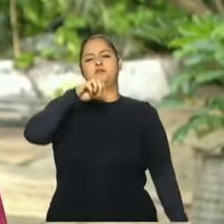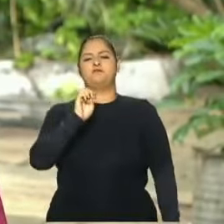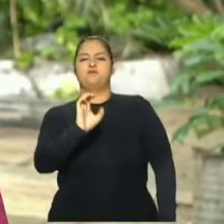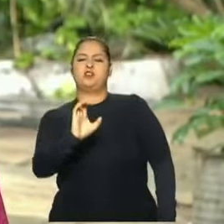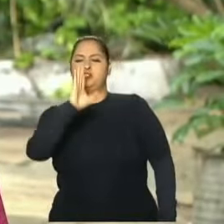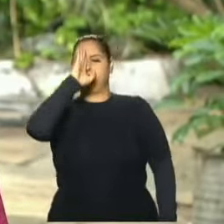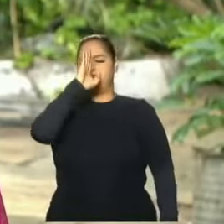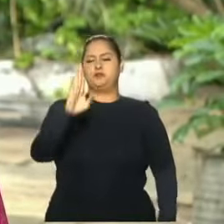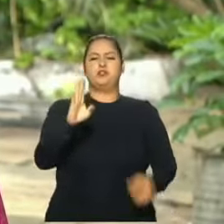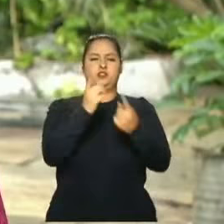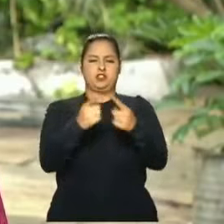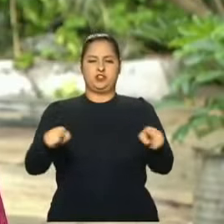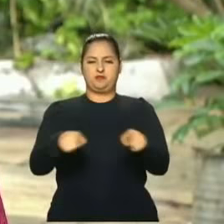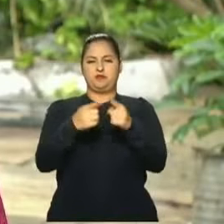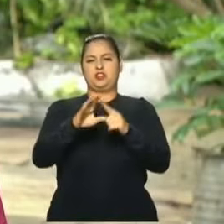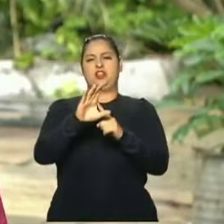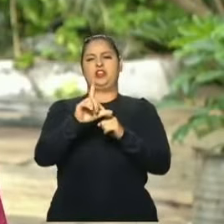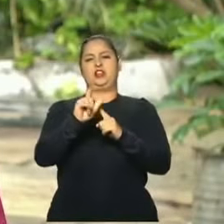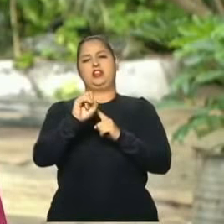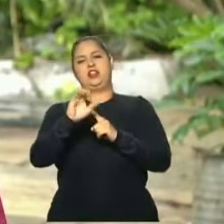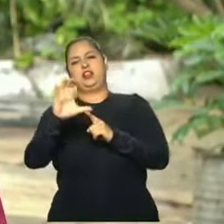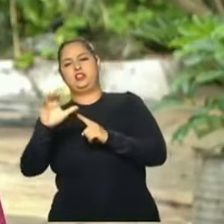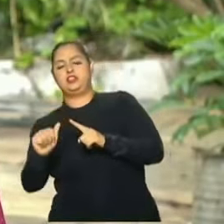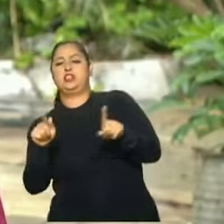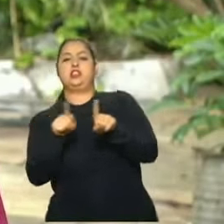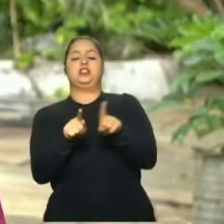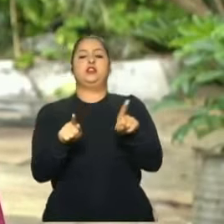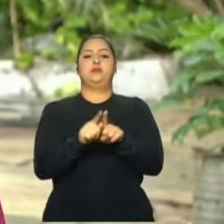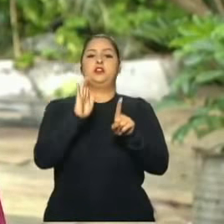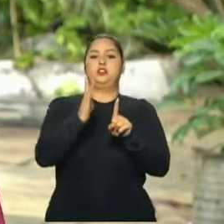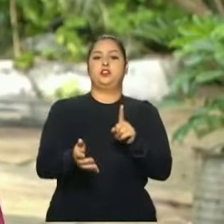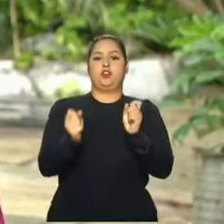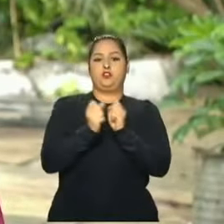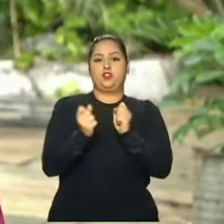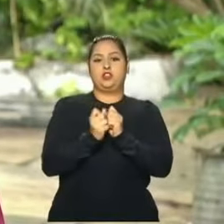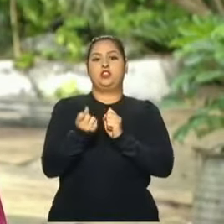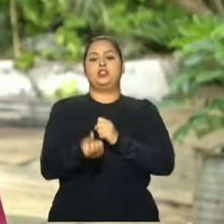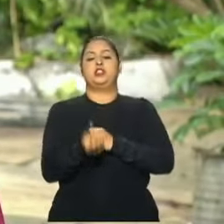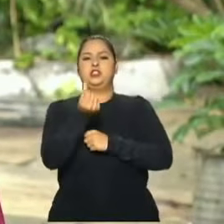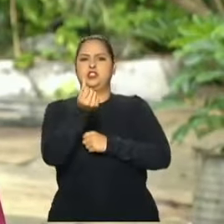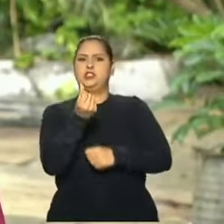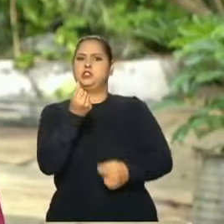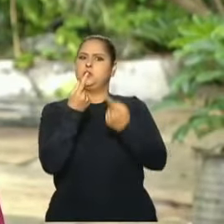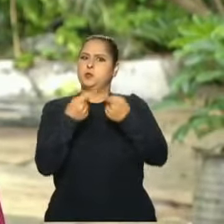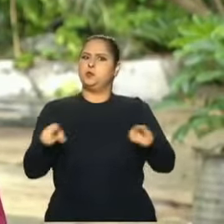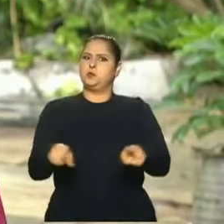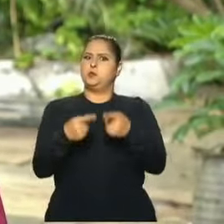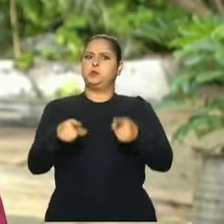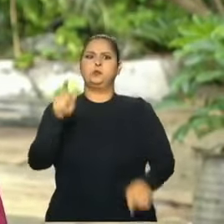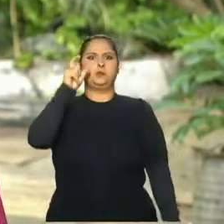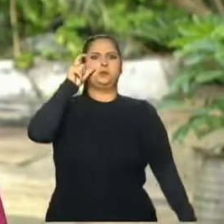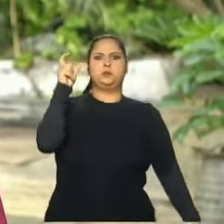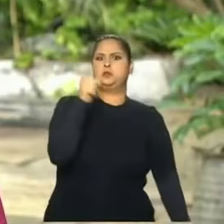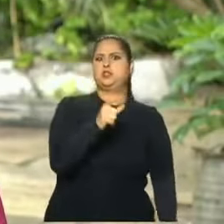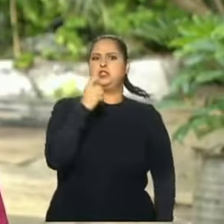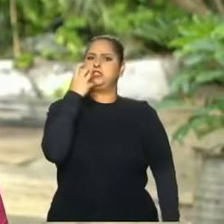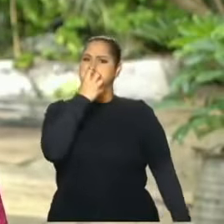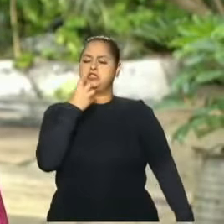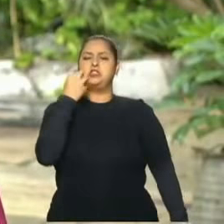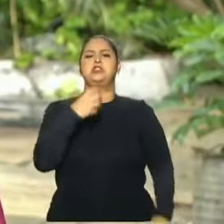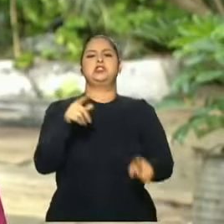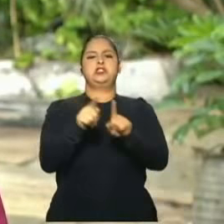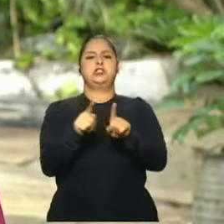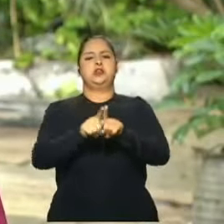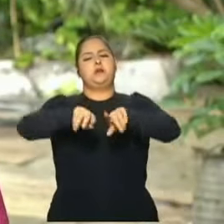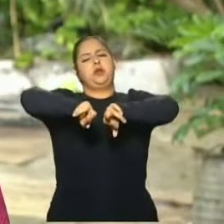clássica. Me foram enviadas 6 composições muitíssimo interessantes, ao mesmo tempo